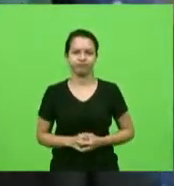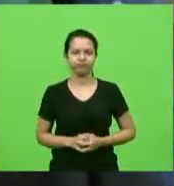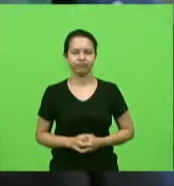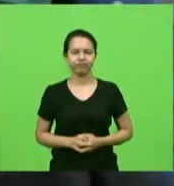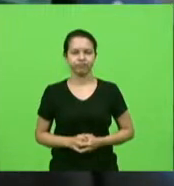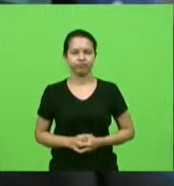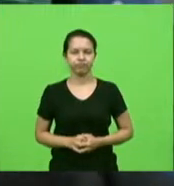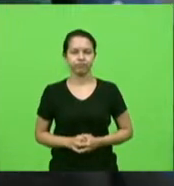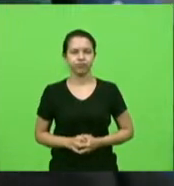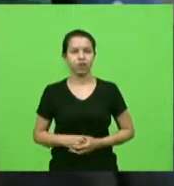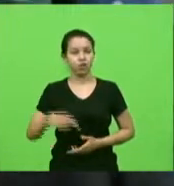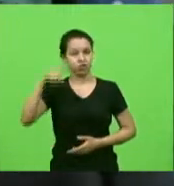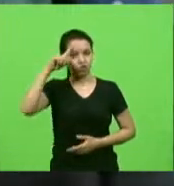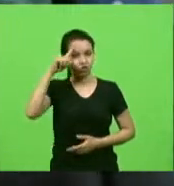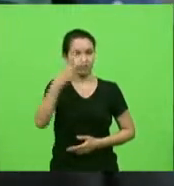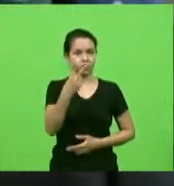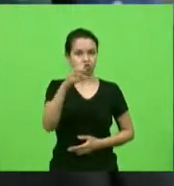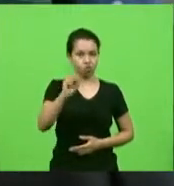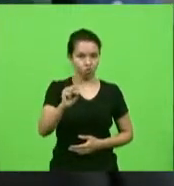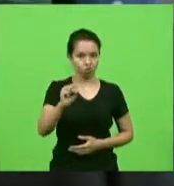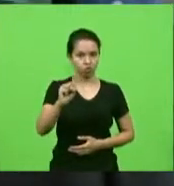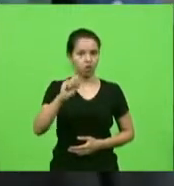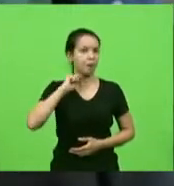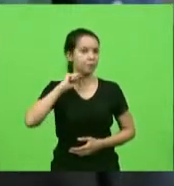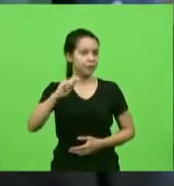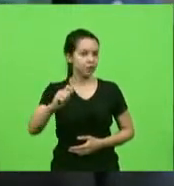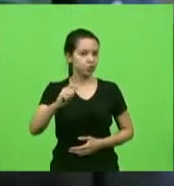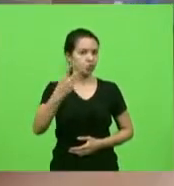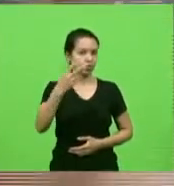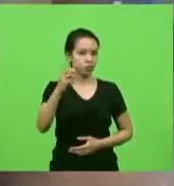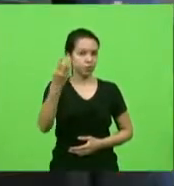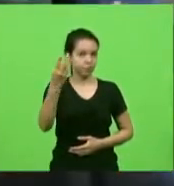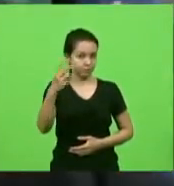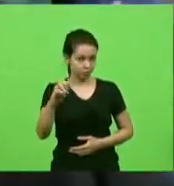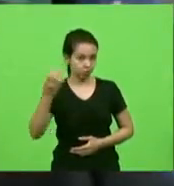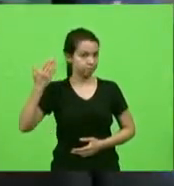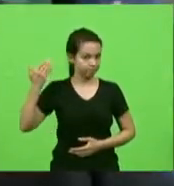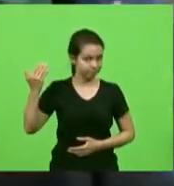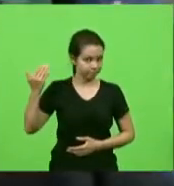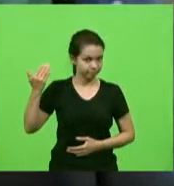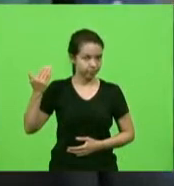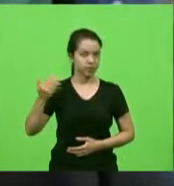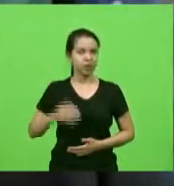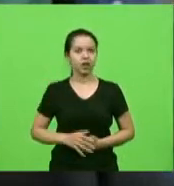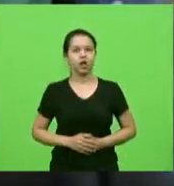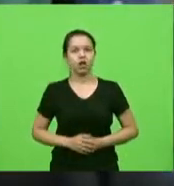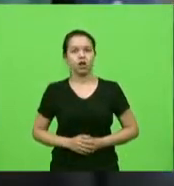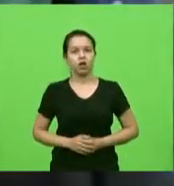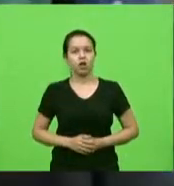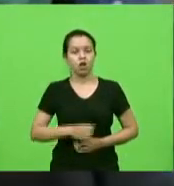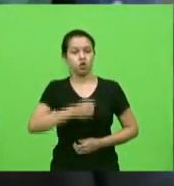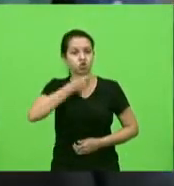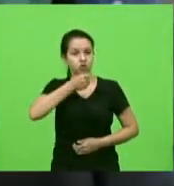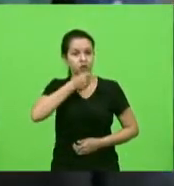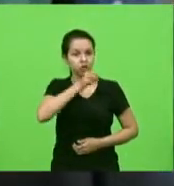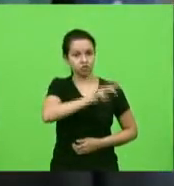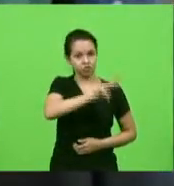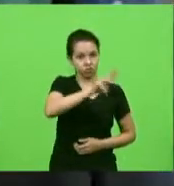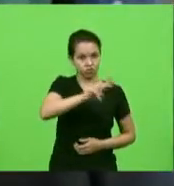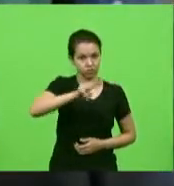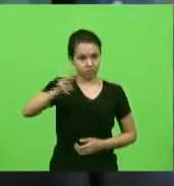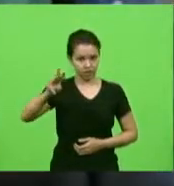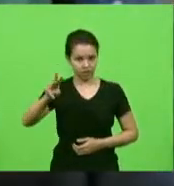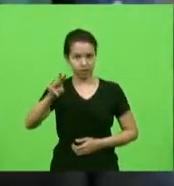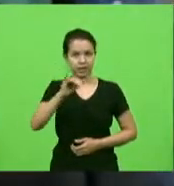Desde o dia 28 de abril de 2020, por intermédio de jornalistas do site Noticioso Intercept